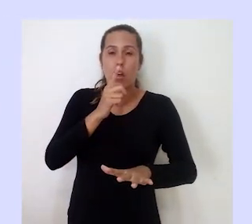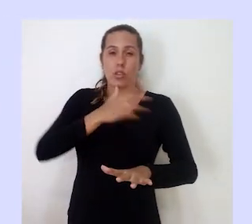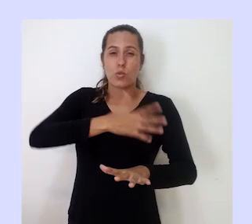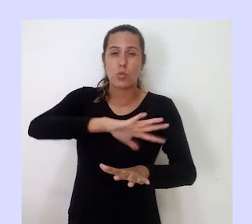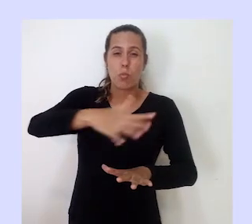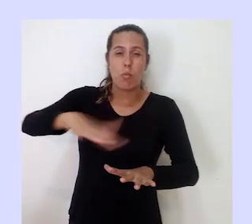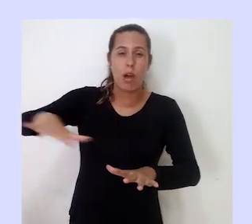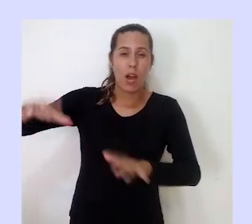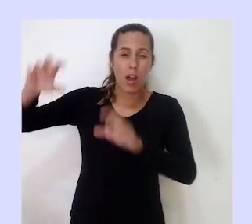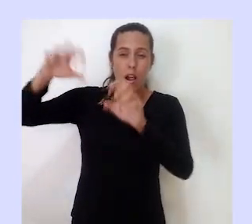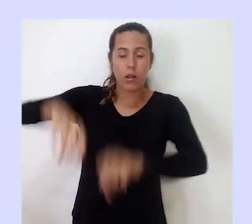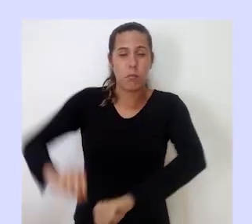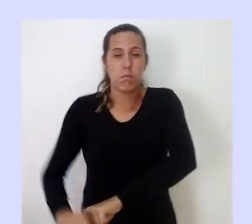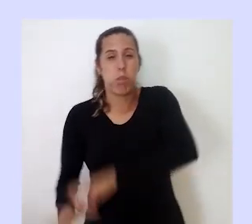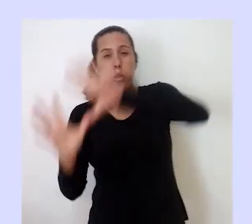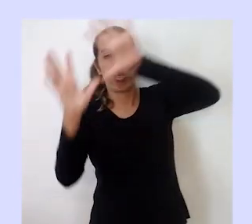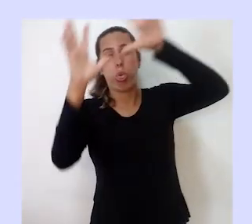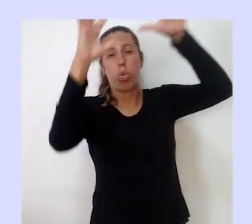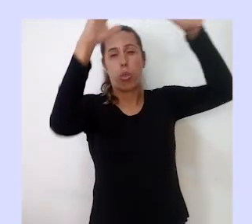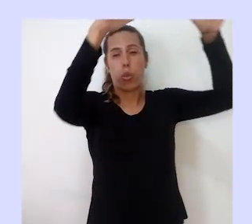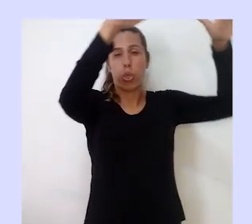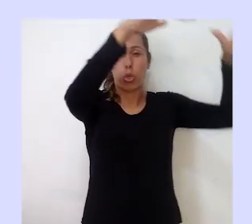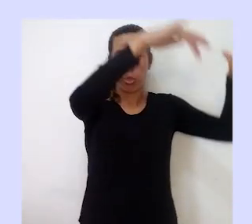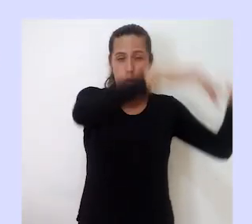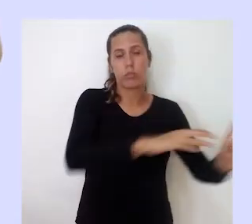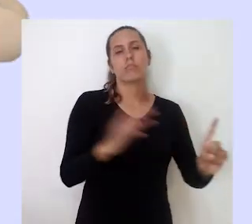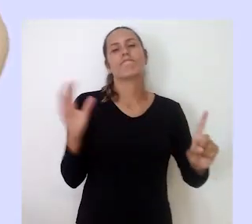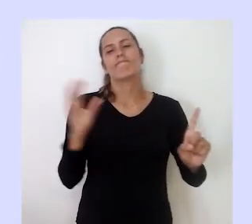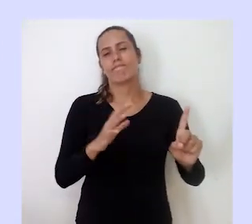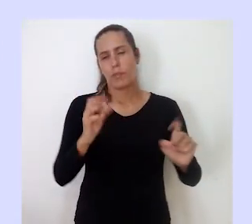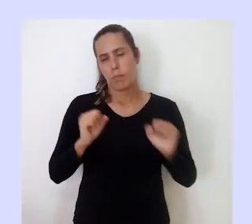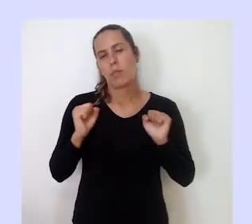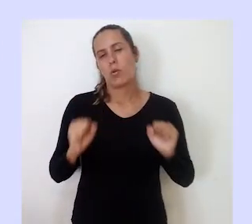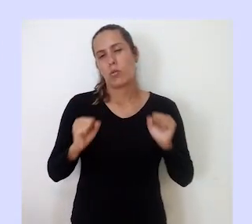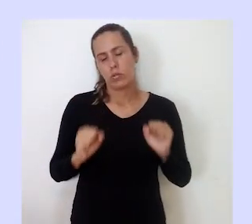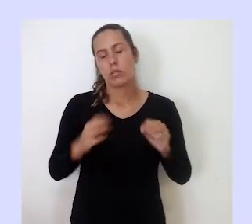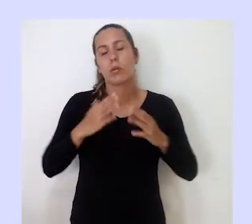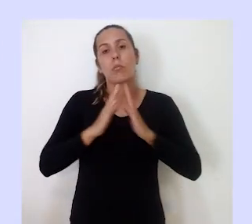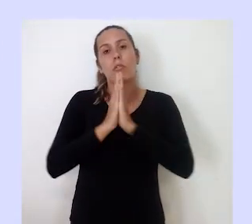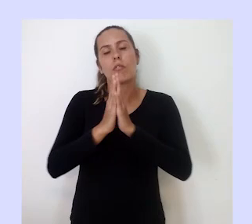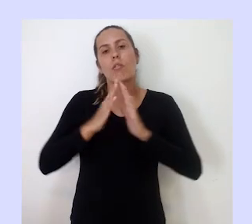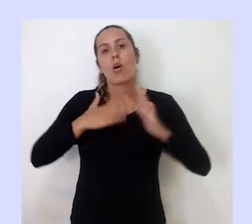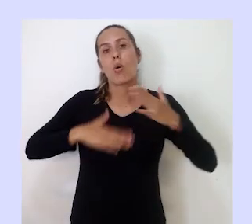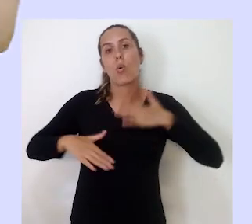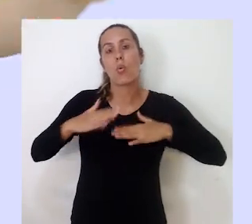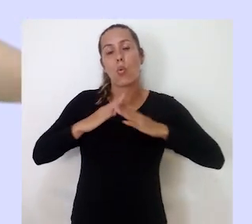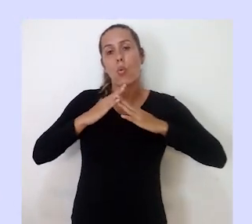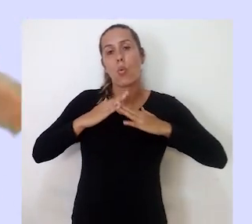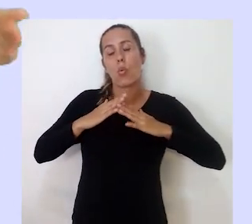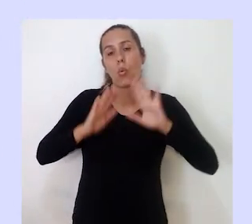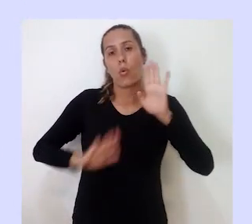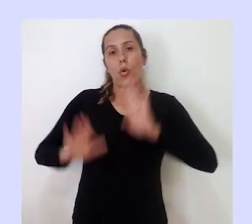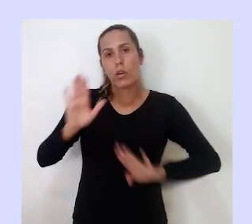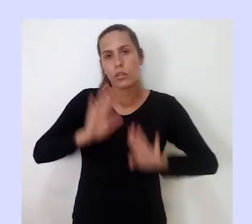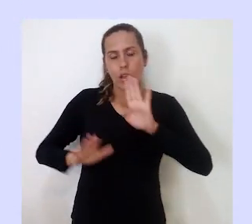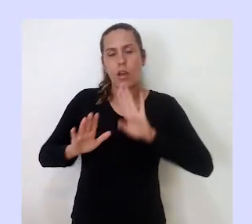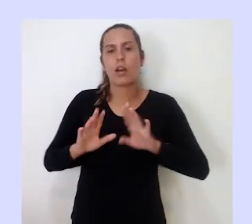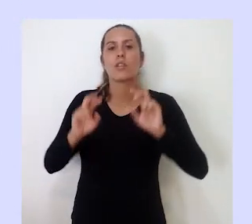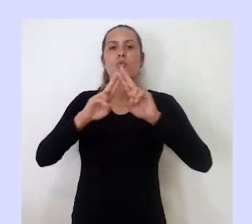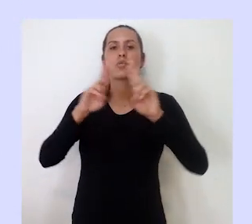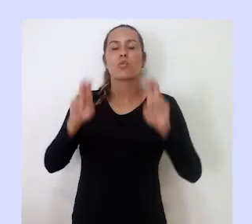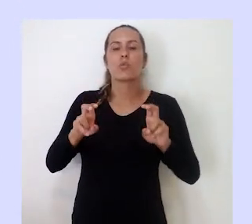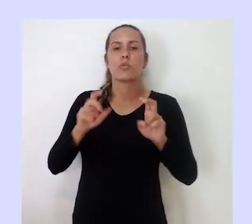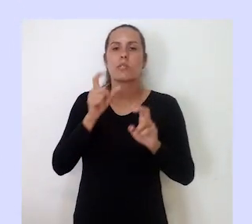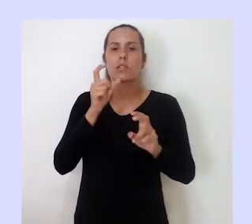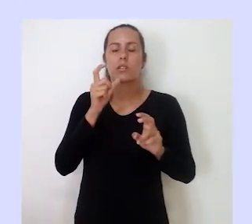aí pode sim provocar um tsunami. Então vamos ter cuidado aí com relação ao aquecimento global.